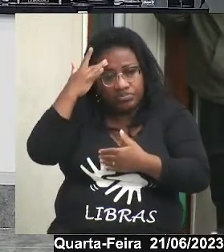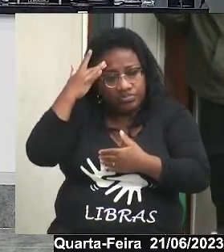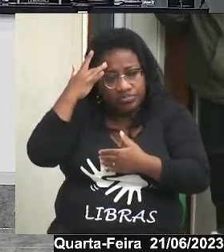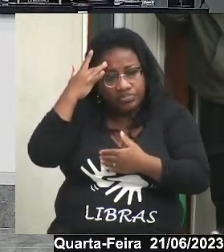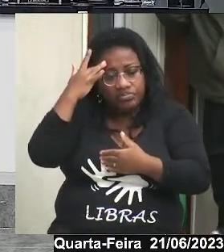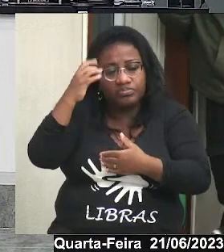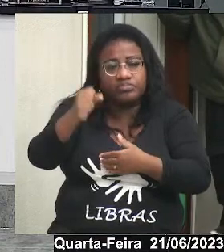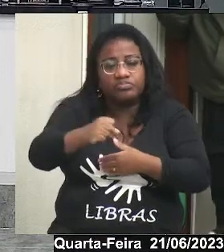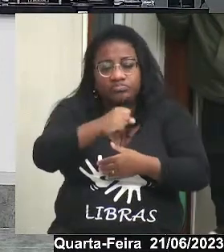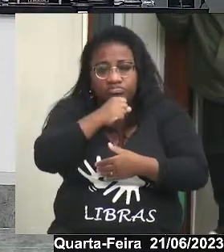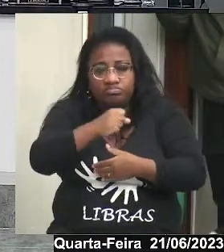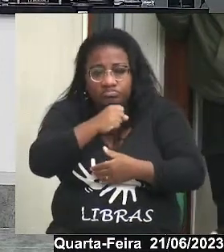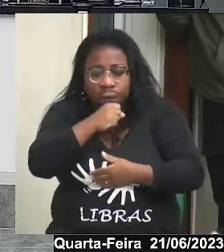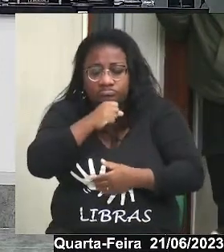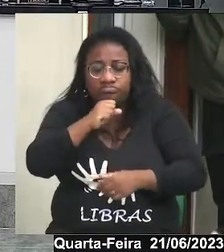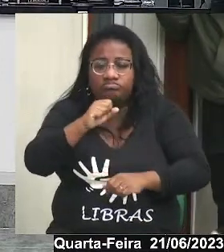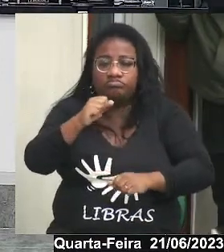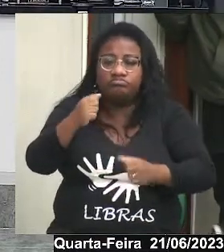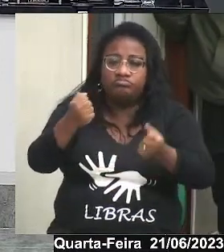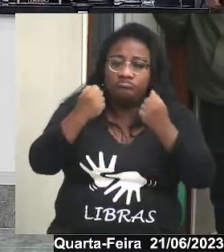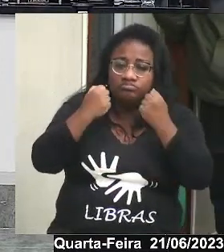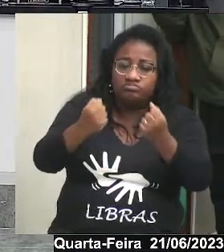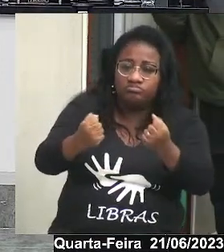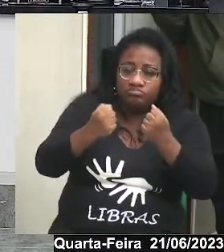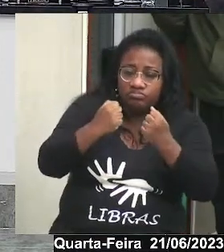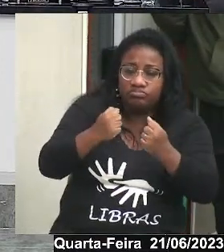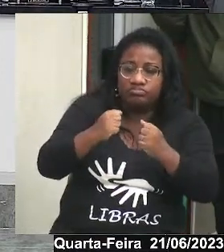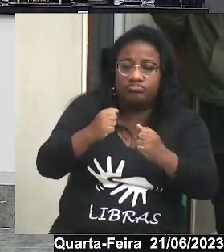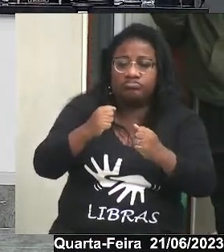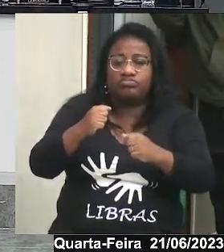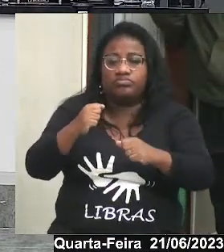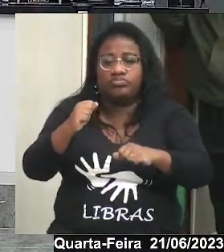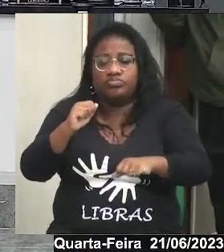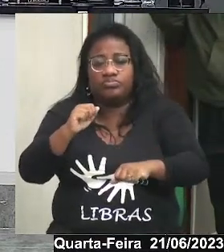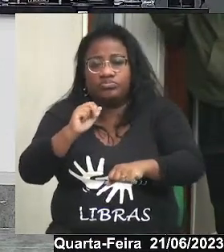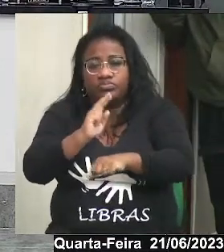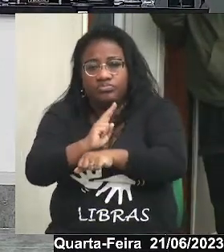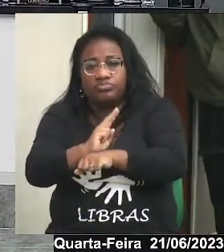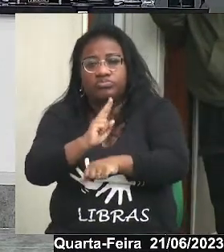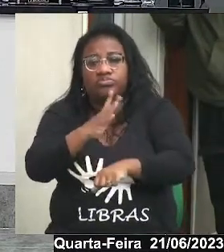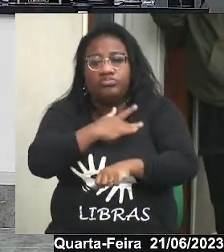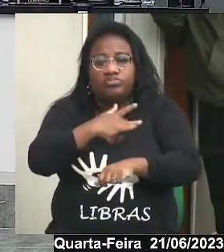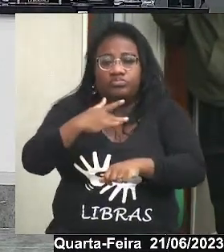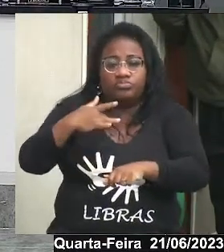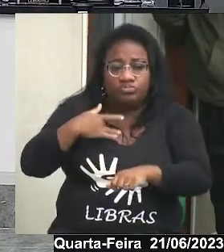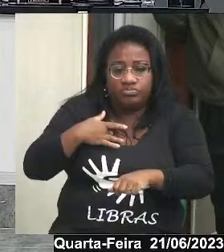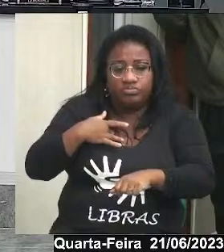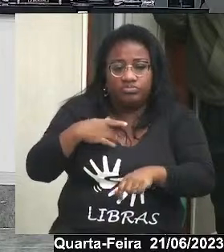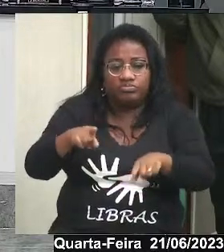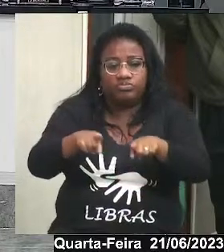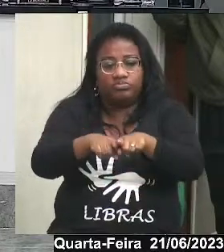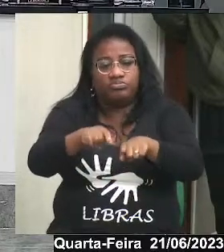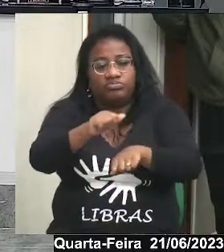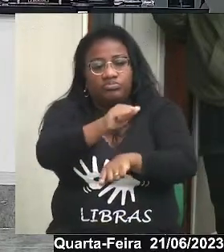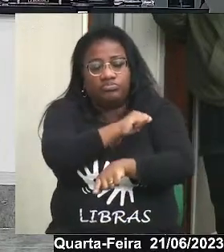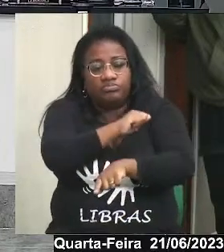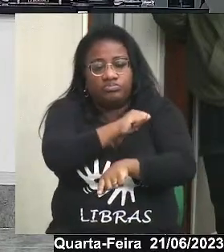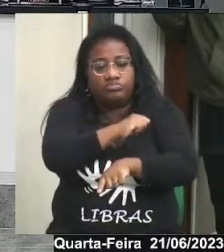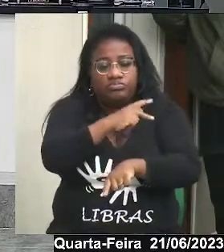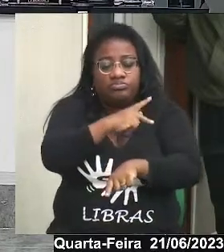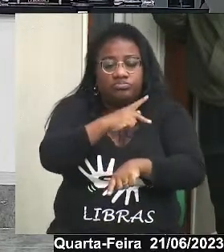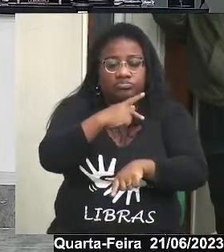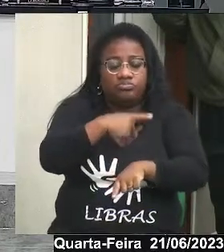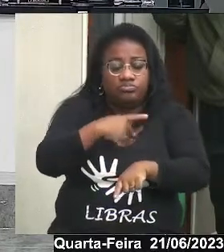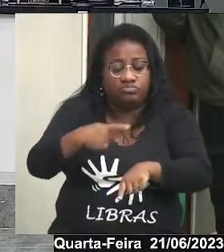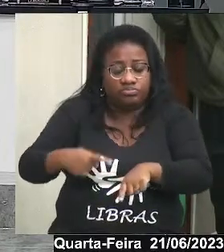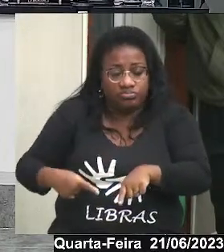pessoas idosas que estejam em situação de vulnerabilidade familiar ou outros desalentos a qualquer natureza,